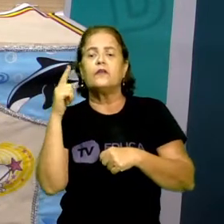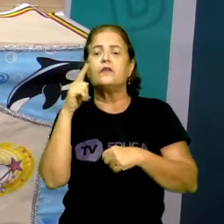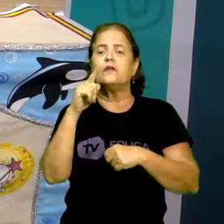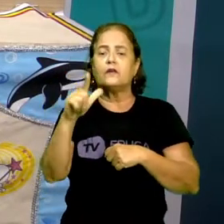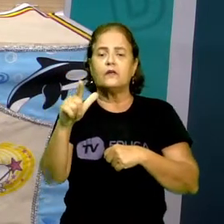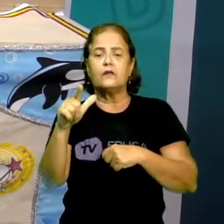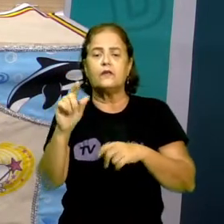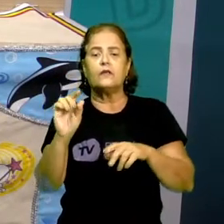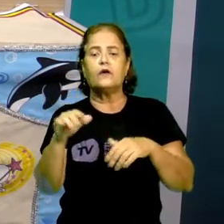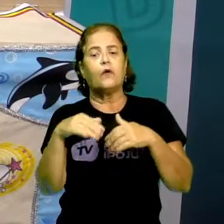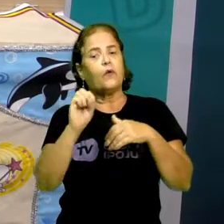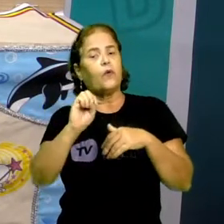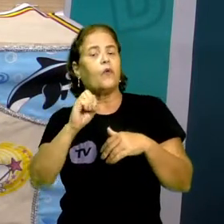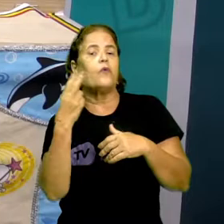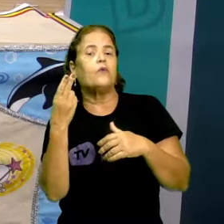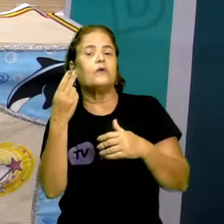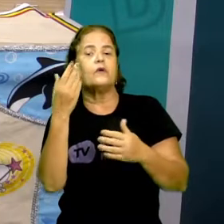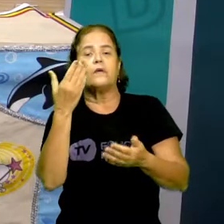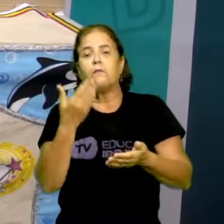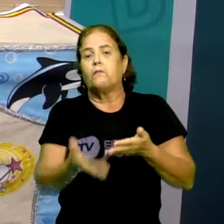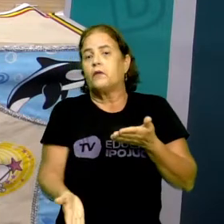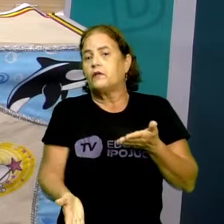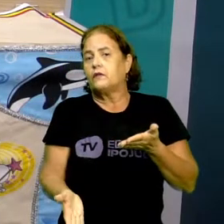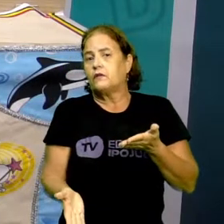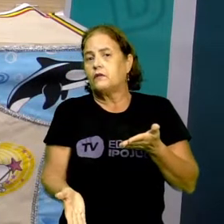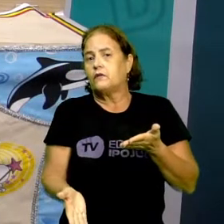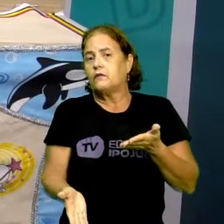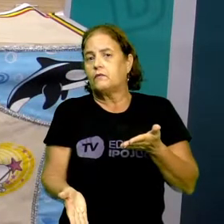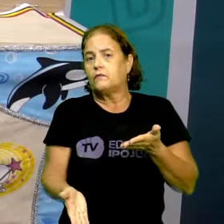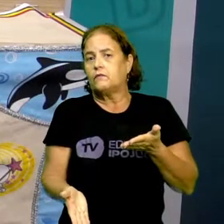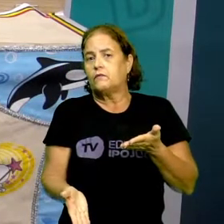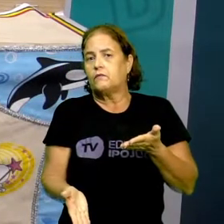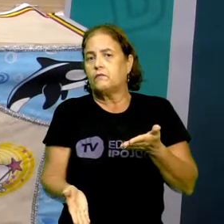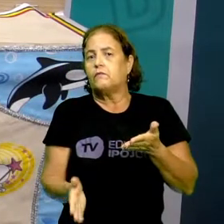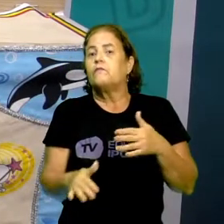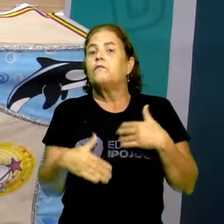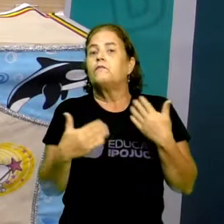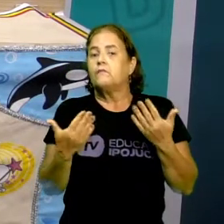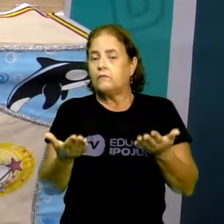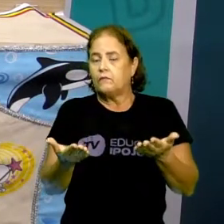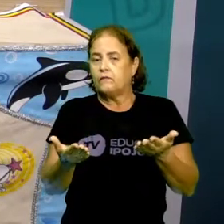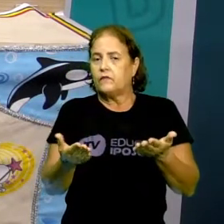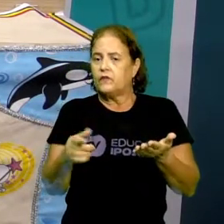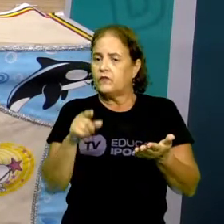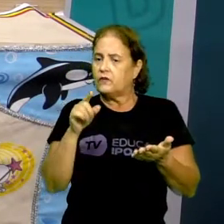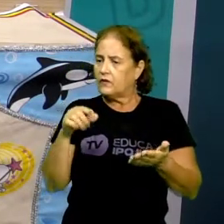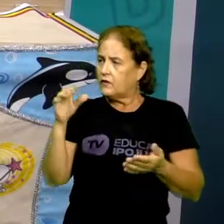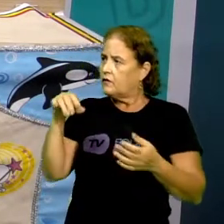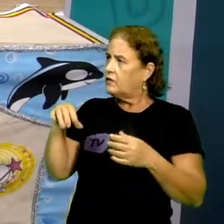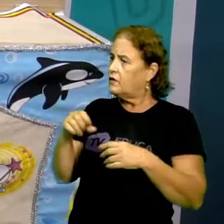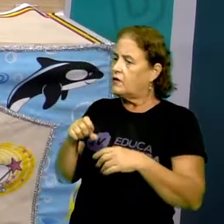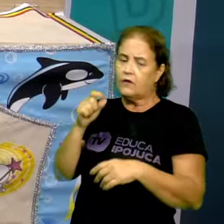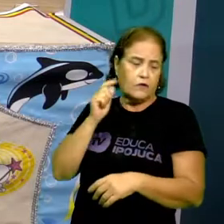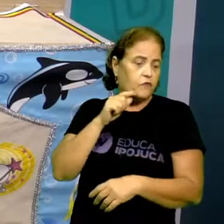mais perde? Será? E aí? sua leituninha?